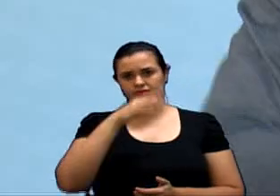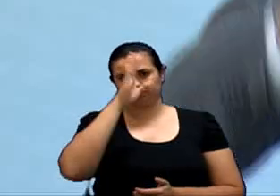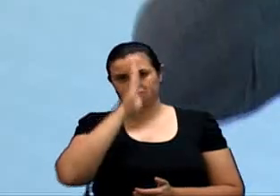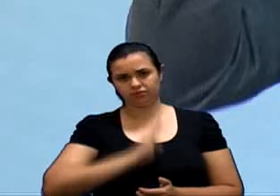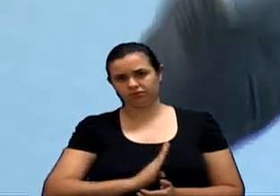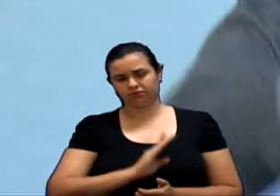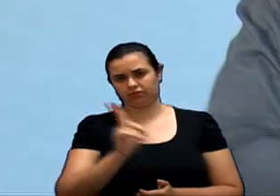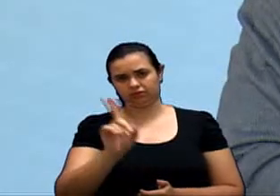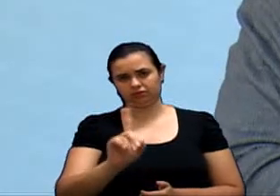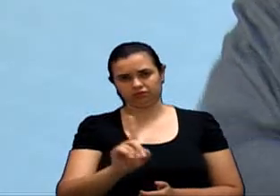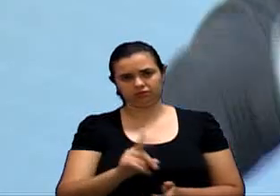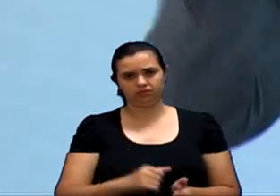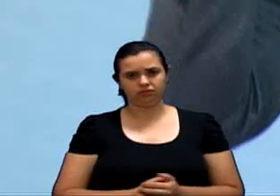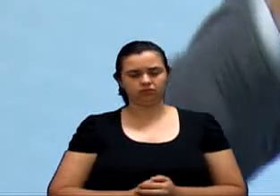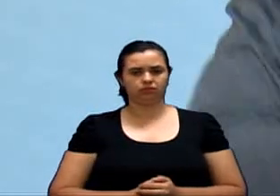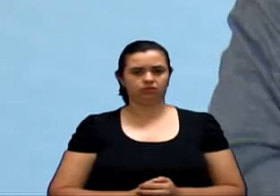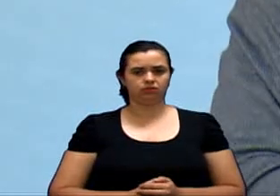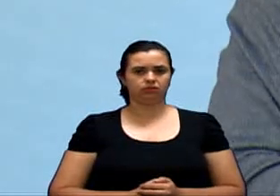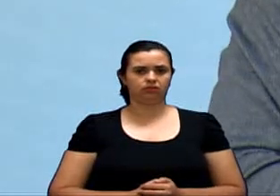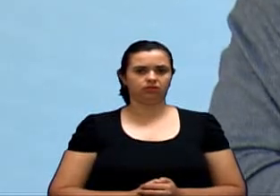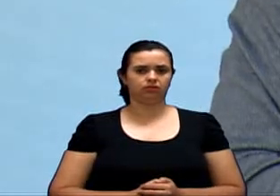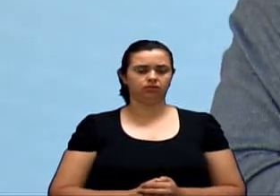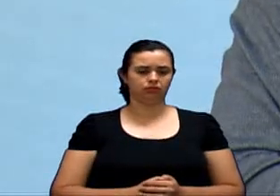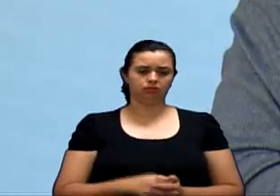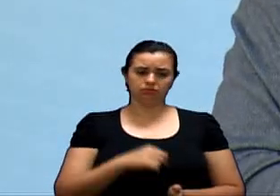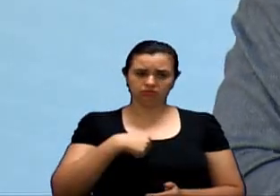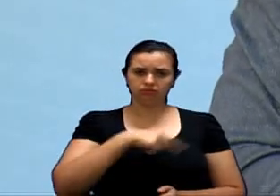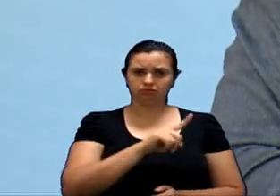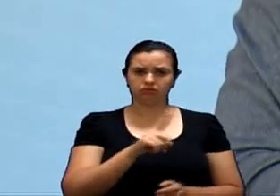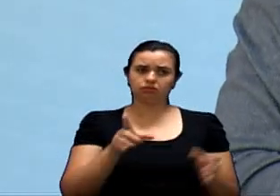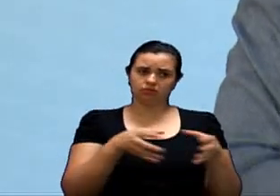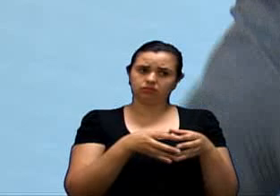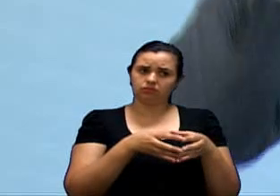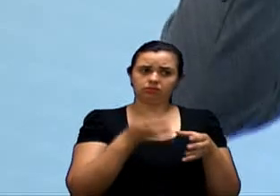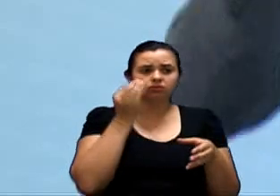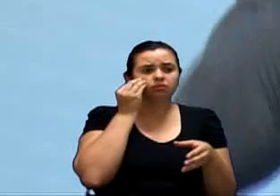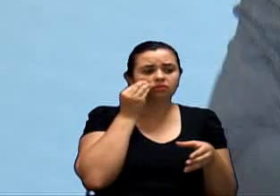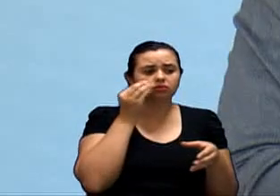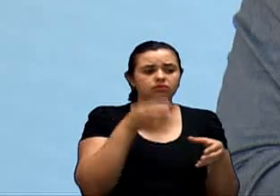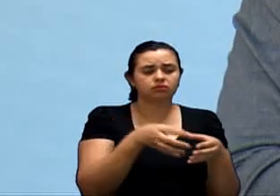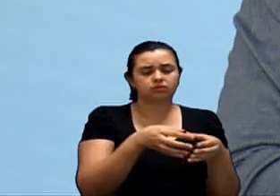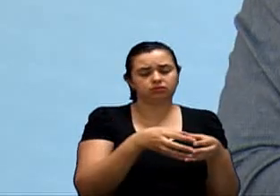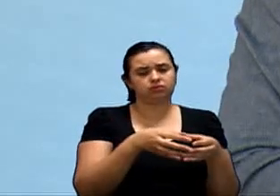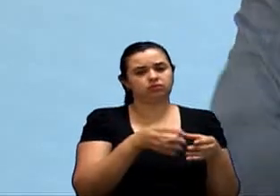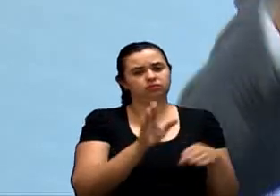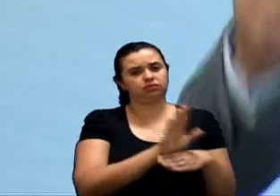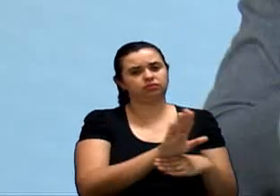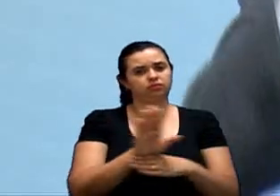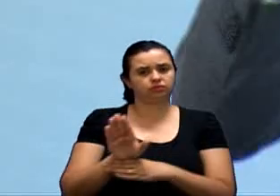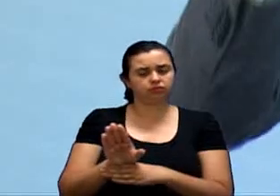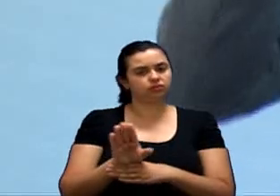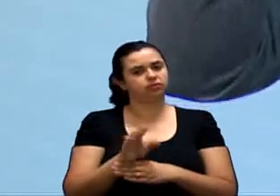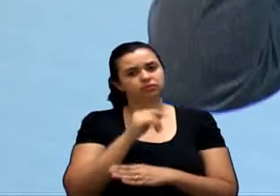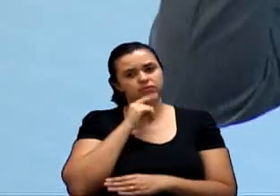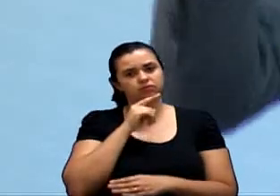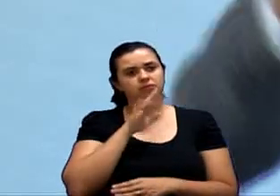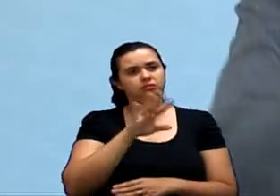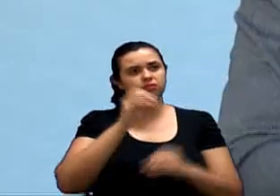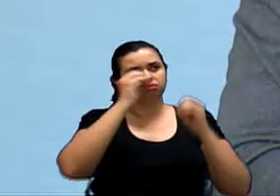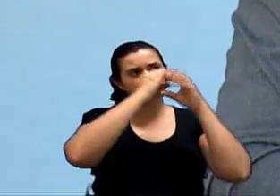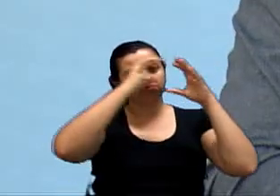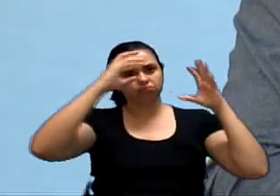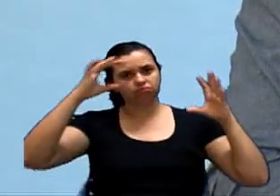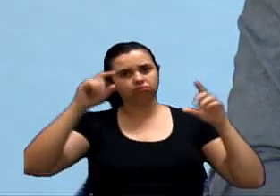até fazer em parceria aí, com uma grande entidade de Sorocaba, que não houve um acordo, mas eles fizeram esse projeto já com um sonho e